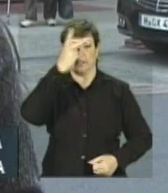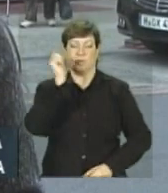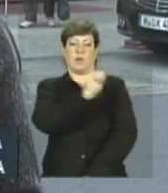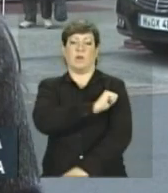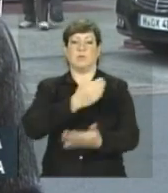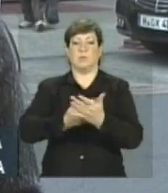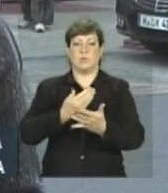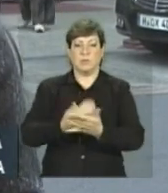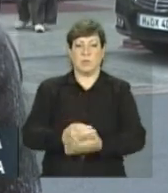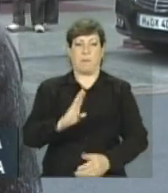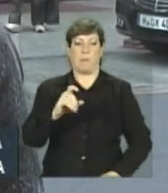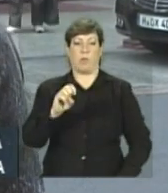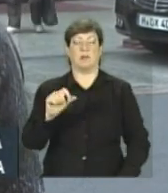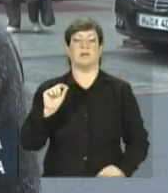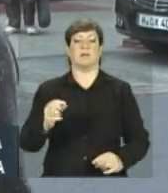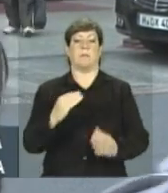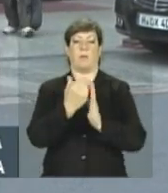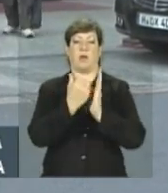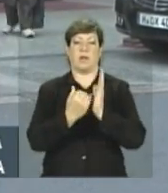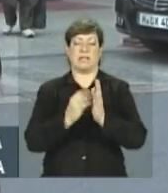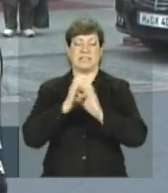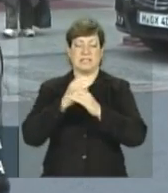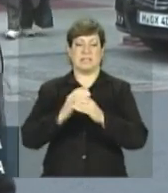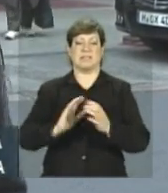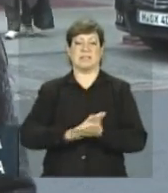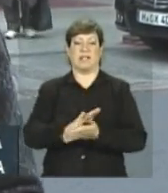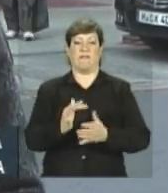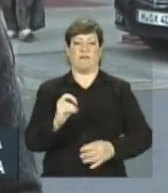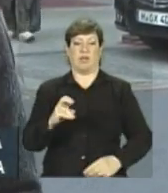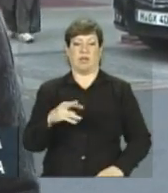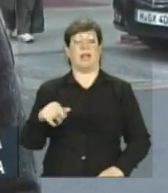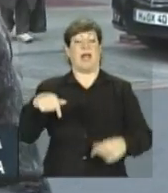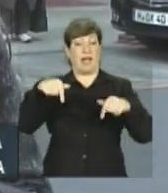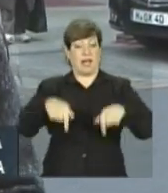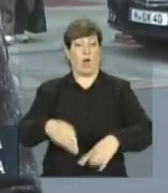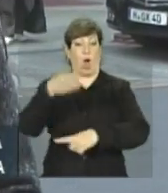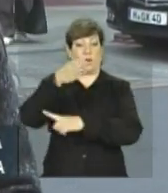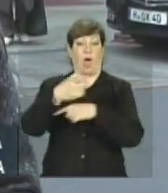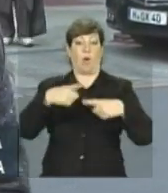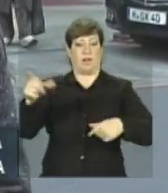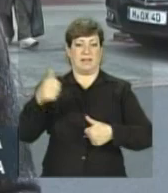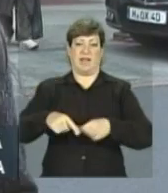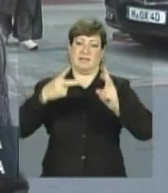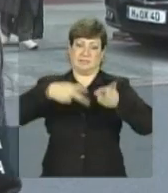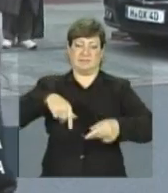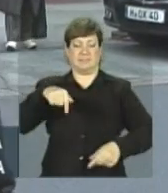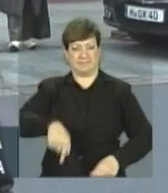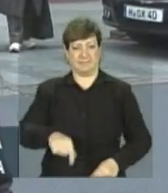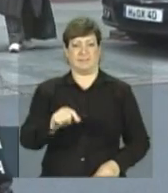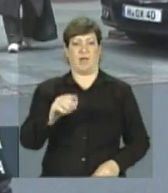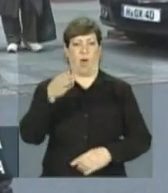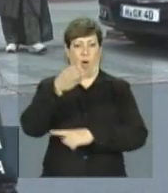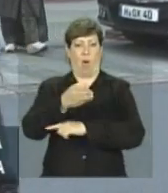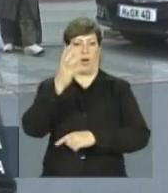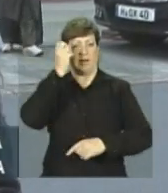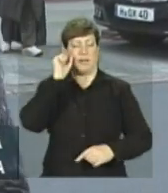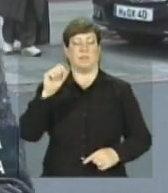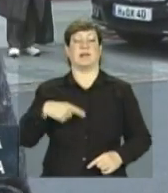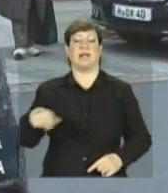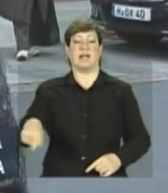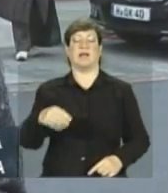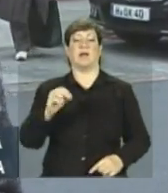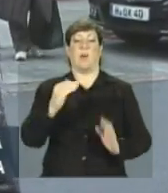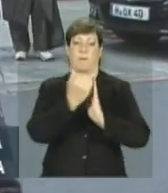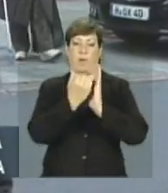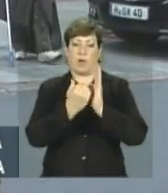estudantes bolsistas do programa Ciência Sem Fronteiras aqui no hotel onde está hospedada. O programa dá oportunidade para estudantes cursarem